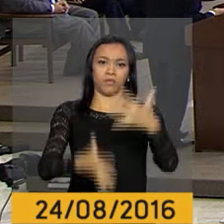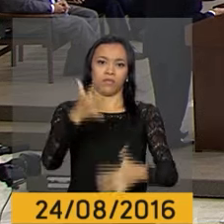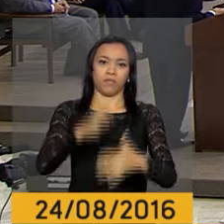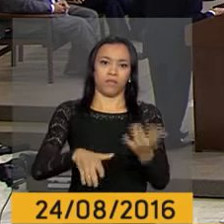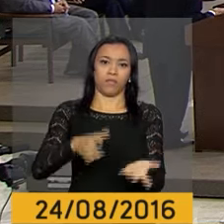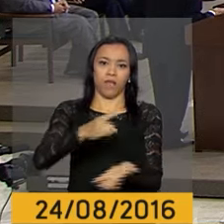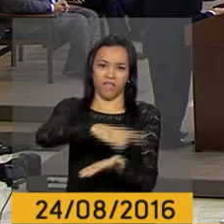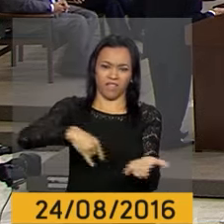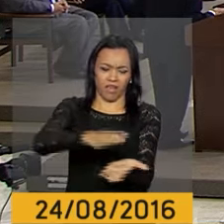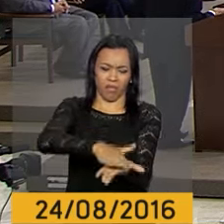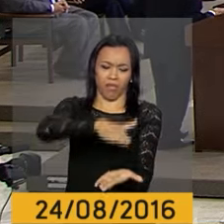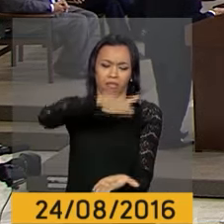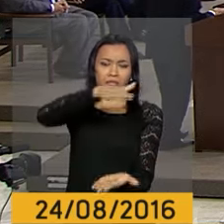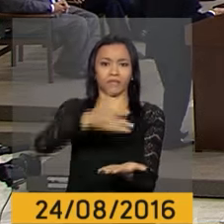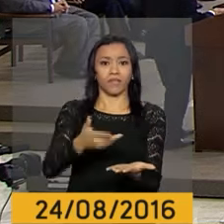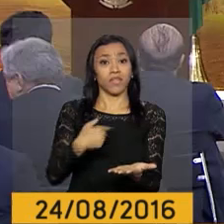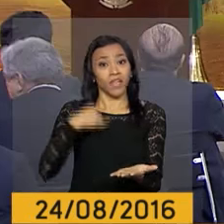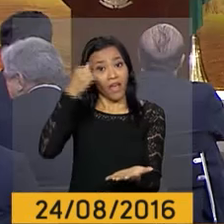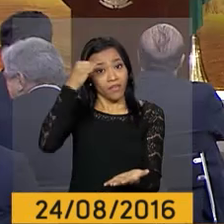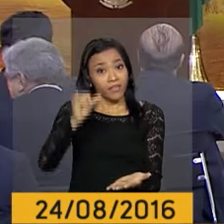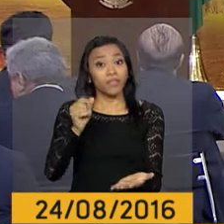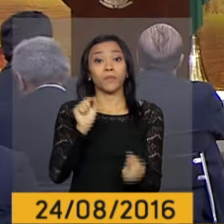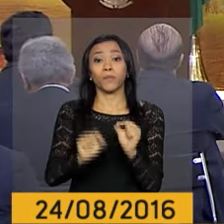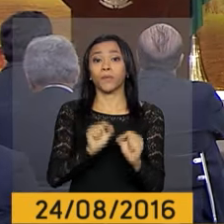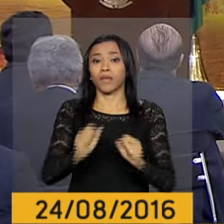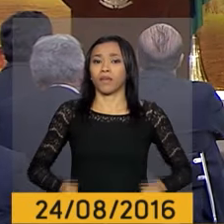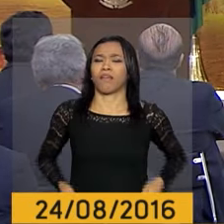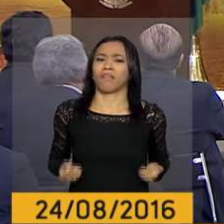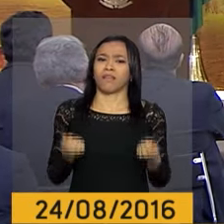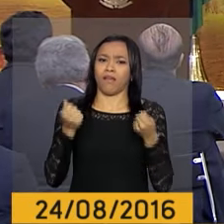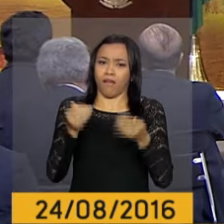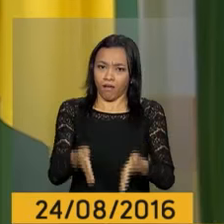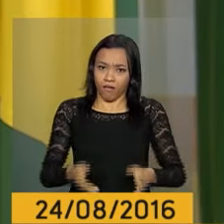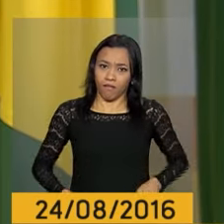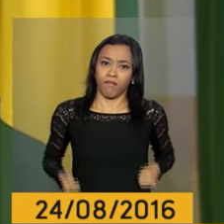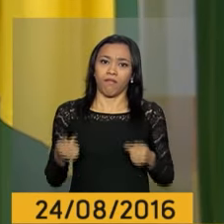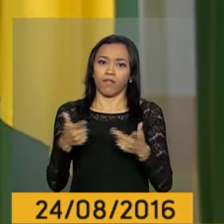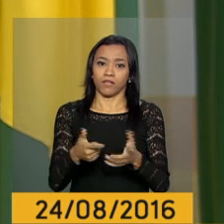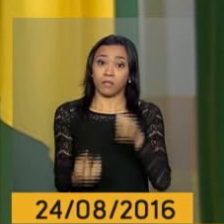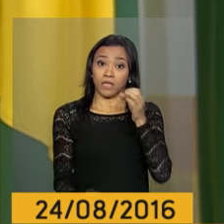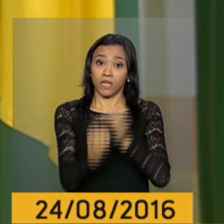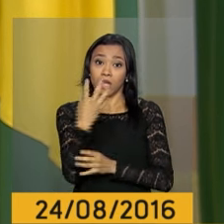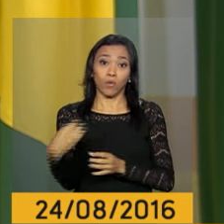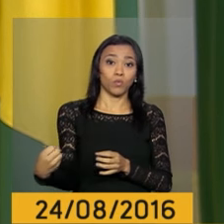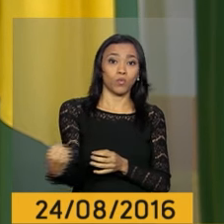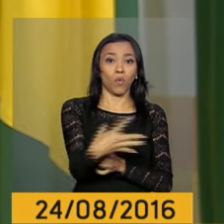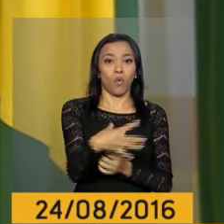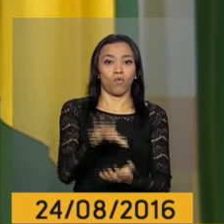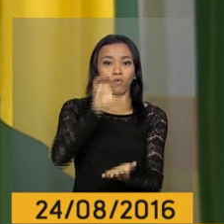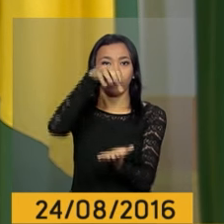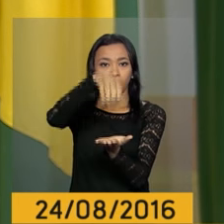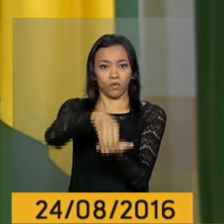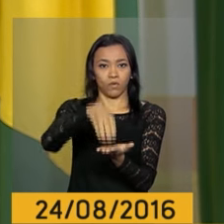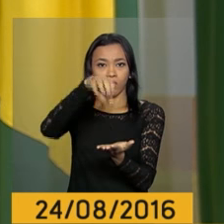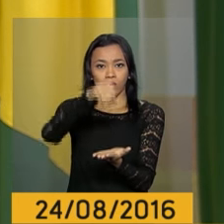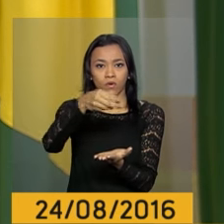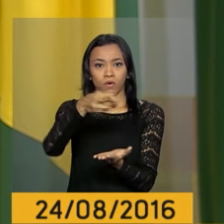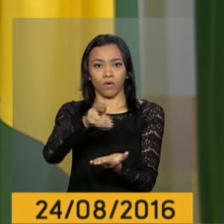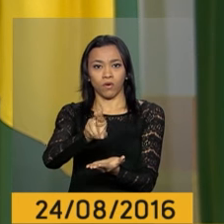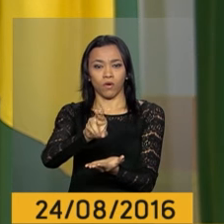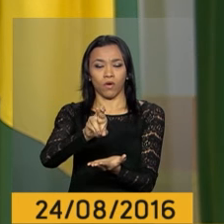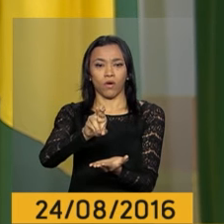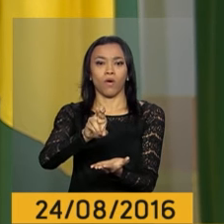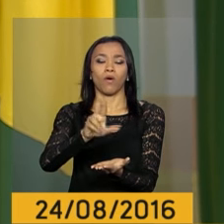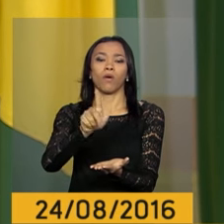Você já começa evitando gastos para o poder público. Não é preciso criar um novo órgão. E interessante, enquanto o